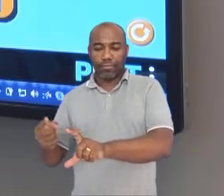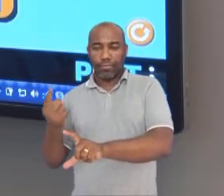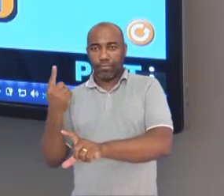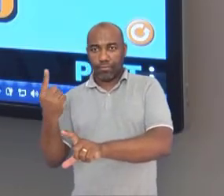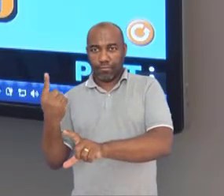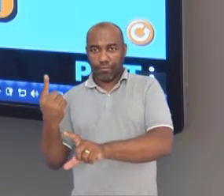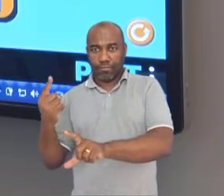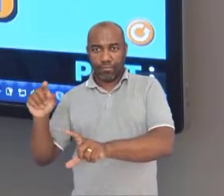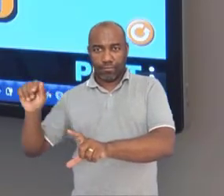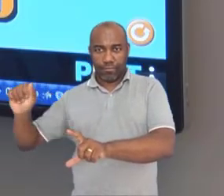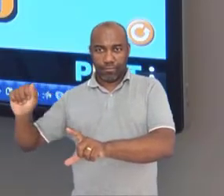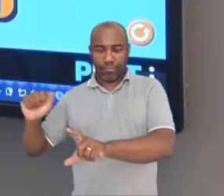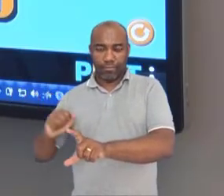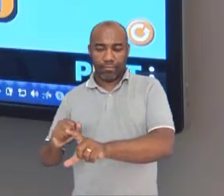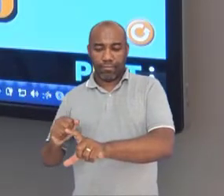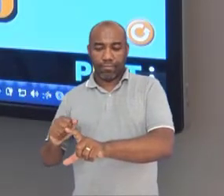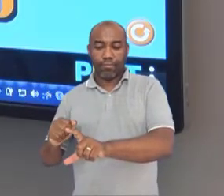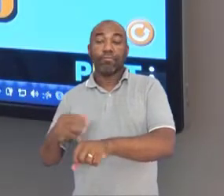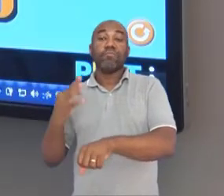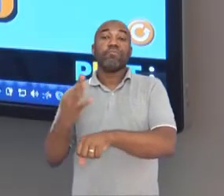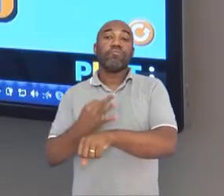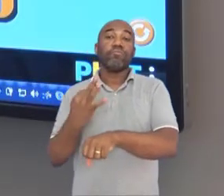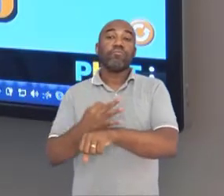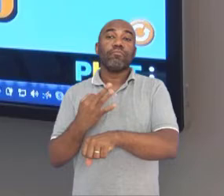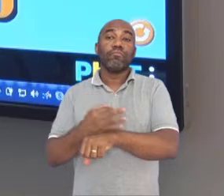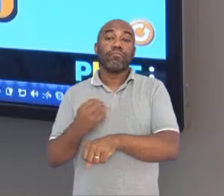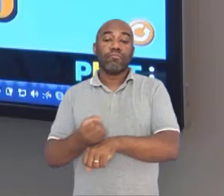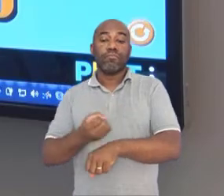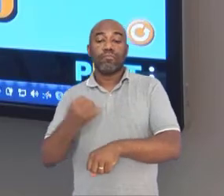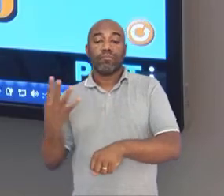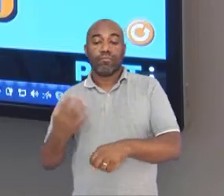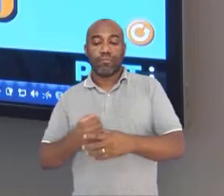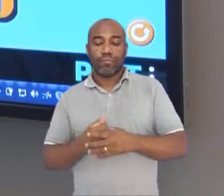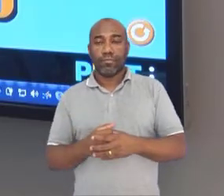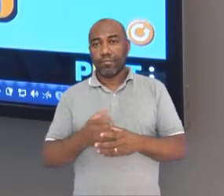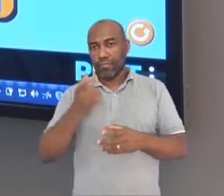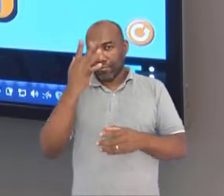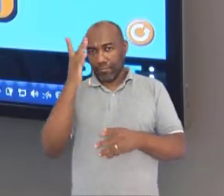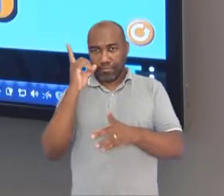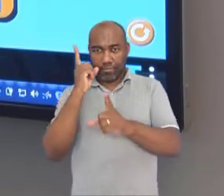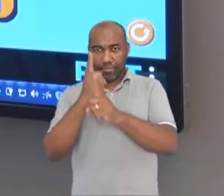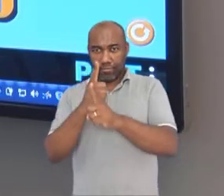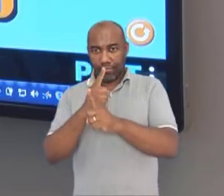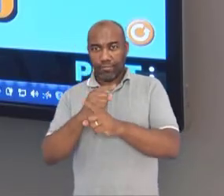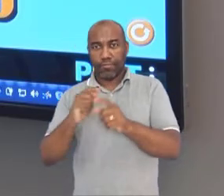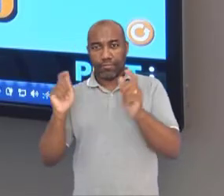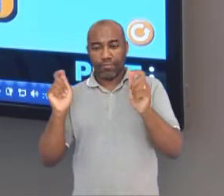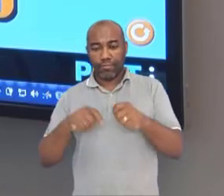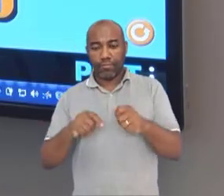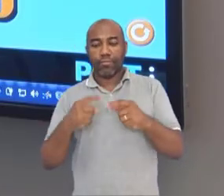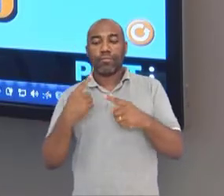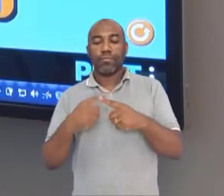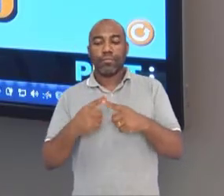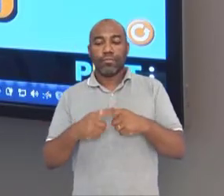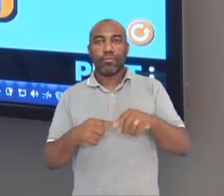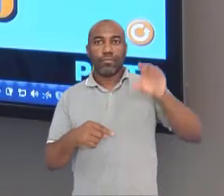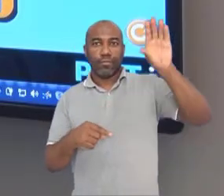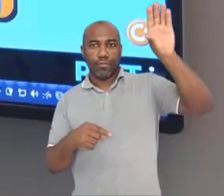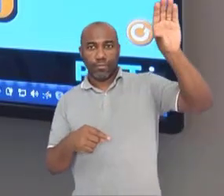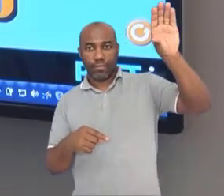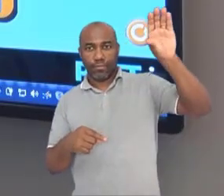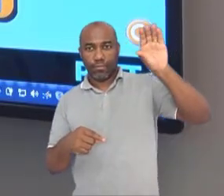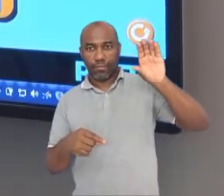ampere. Agora, e a resistência equivalente? É fácil obter. A resistência equivalente consegue